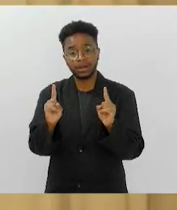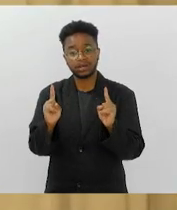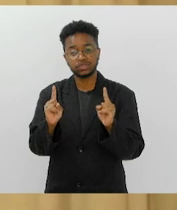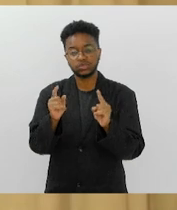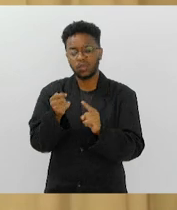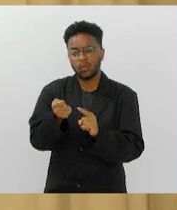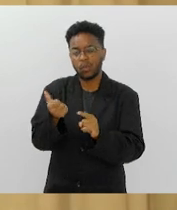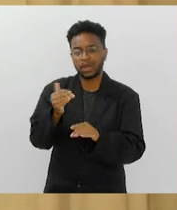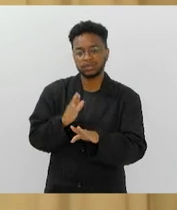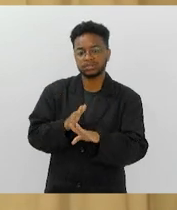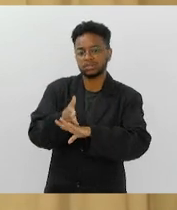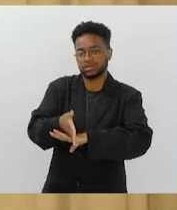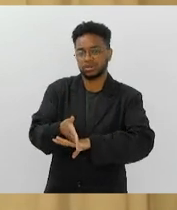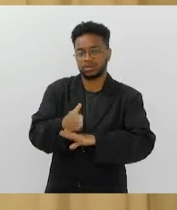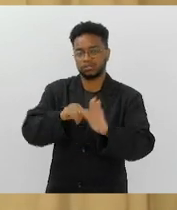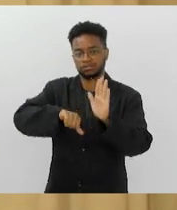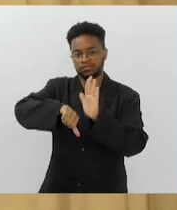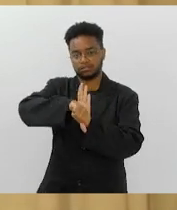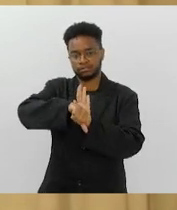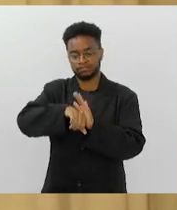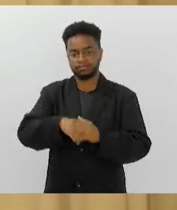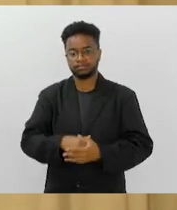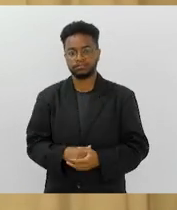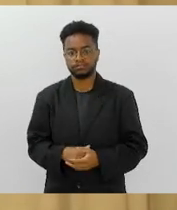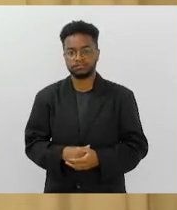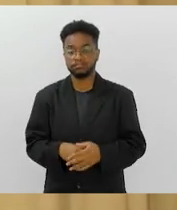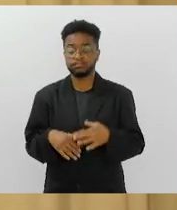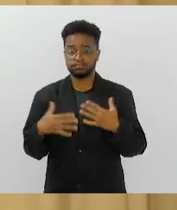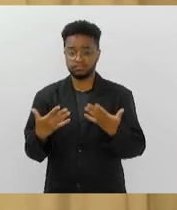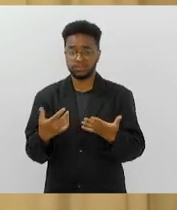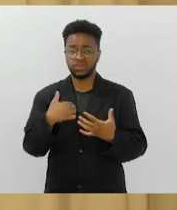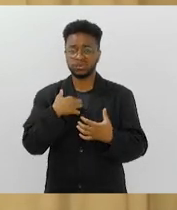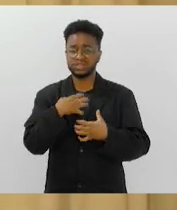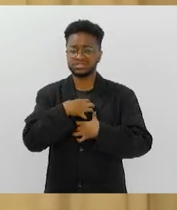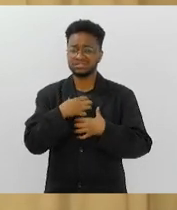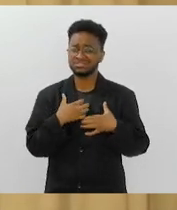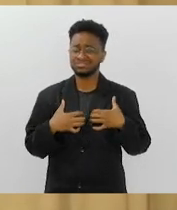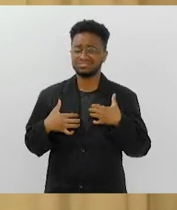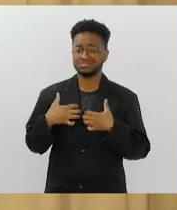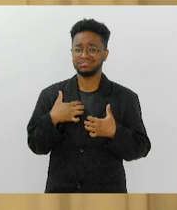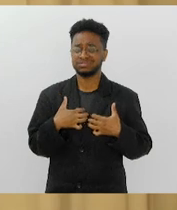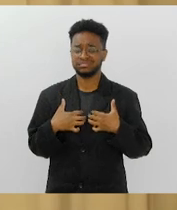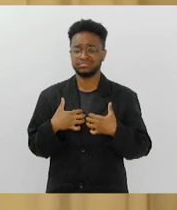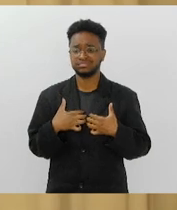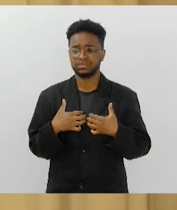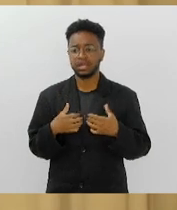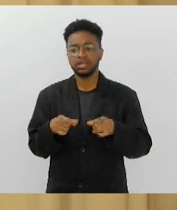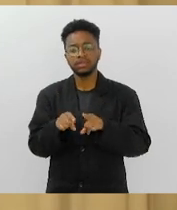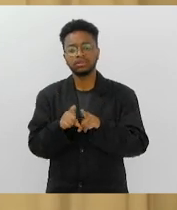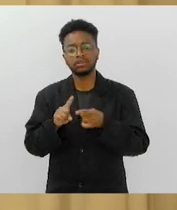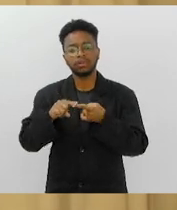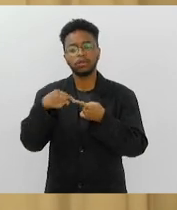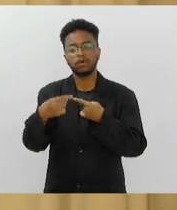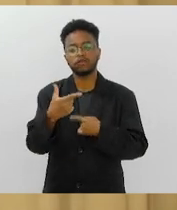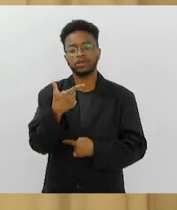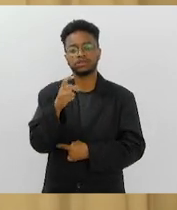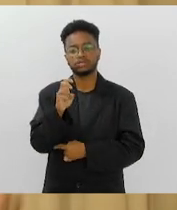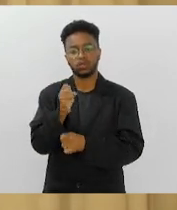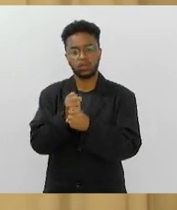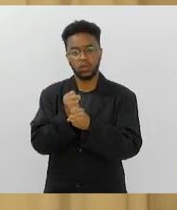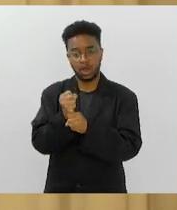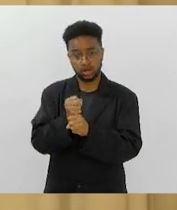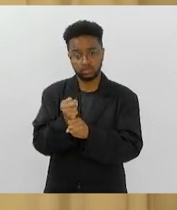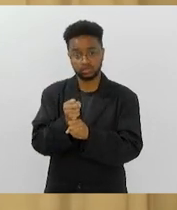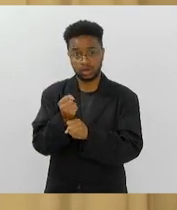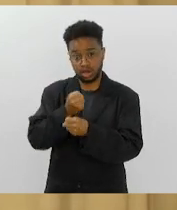no crime. E como aquilo ali me gerava uma angústia. E 25 anos depois, né, foi ano passado, eu